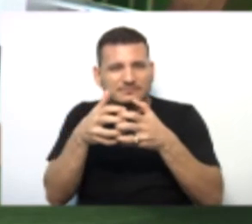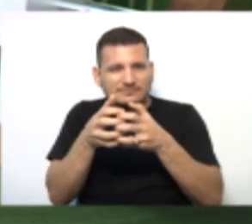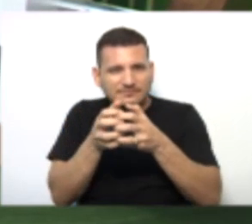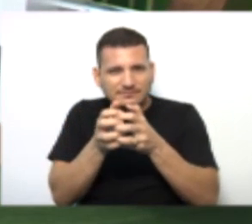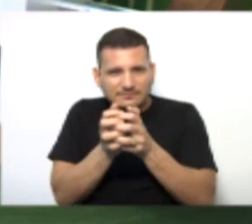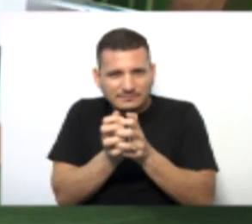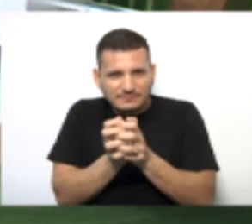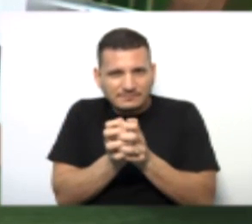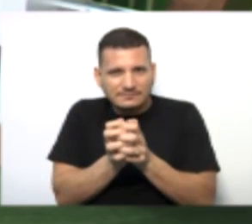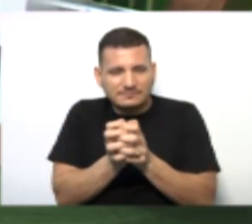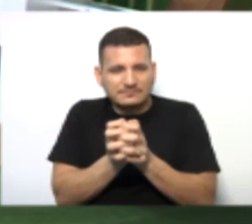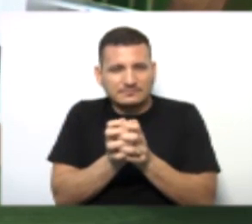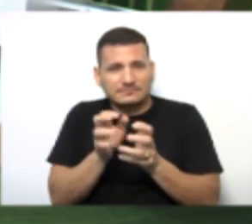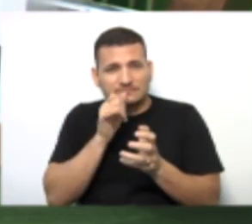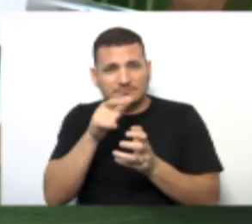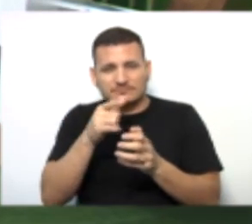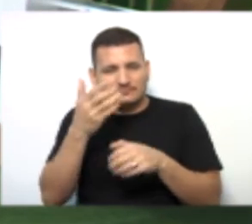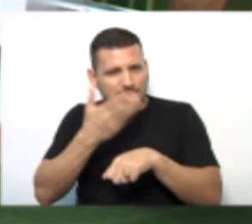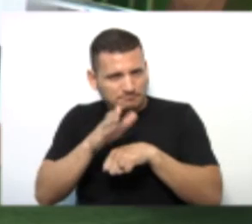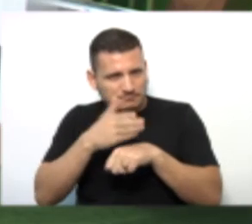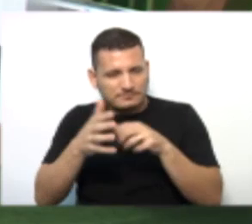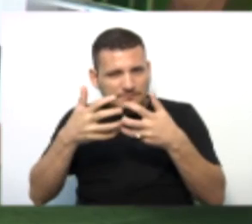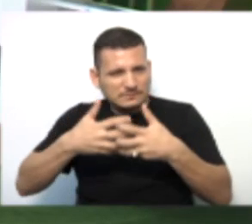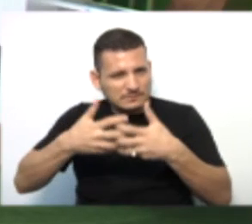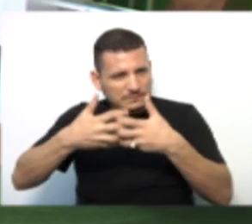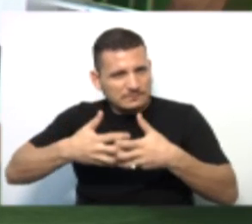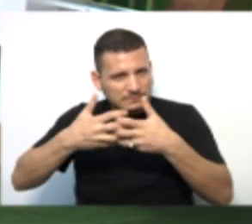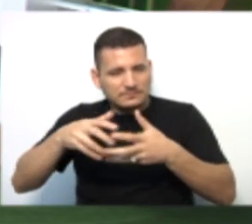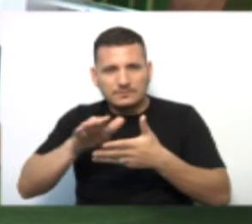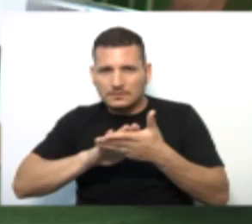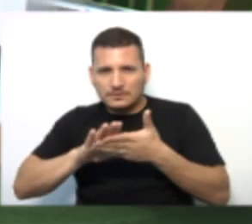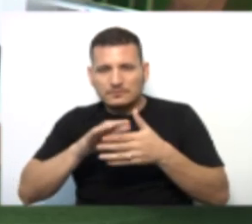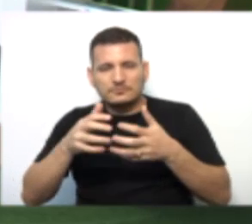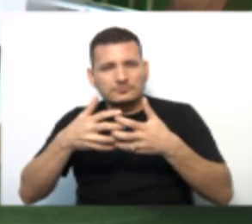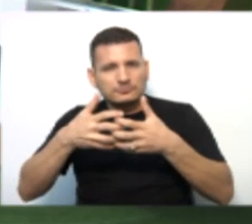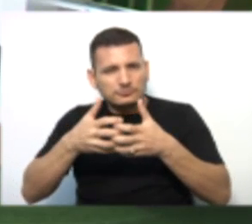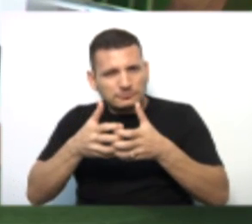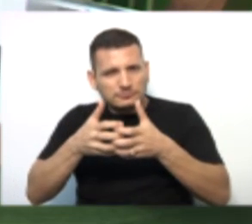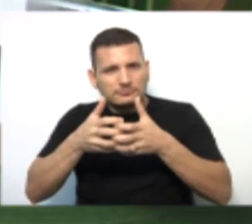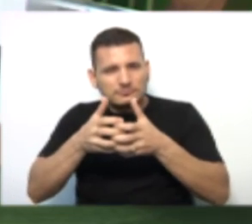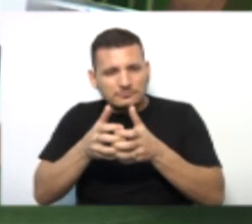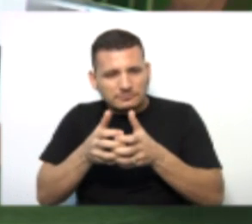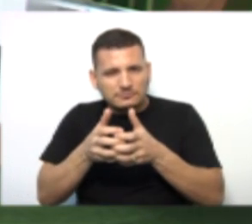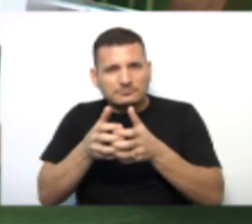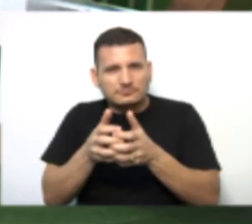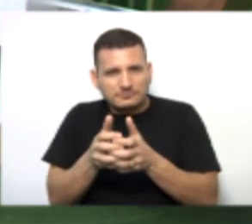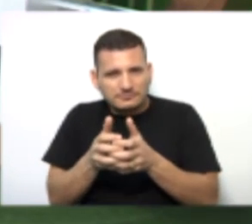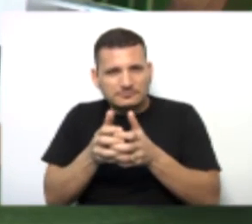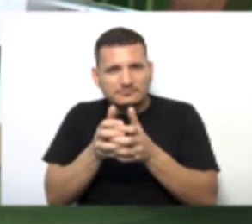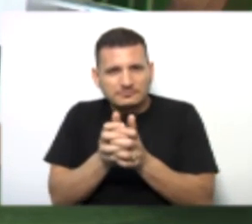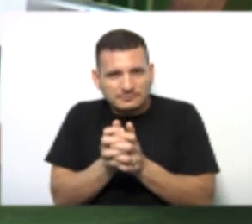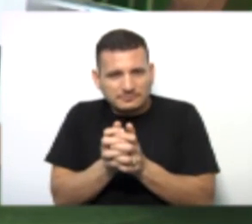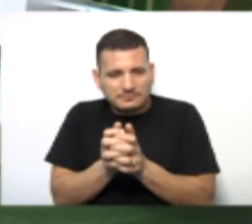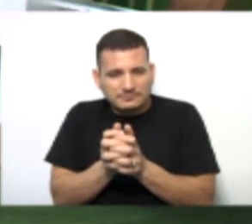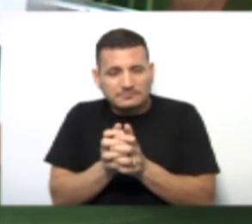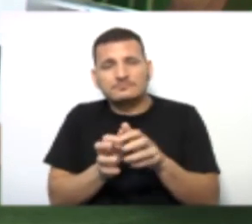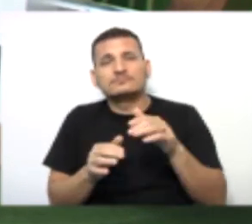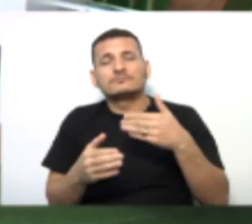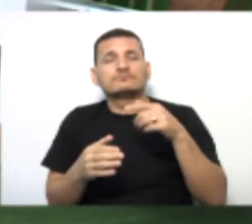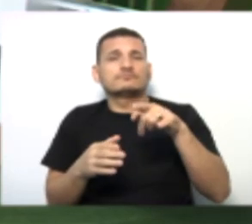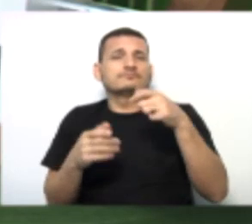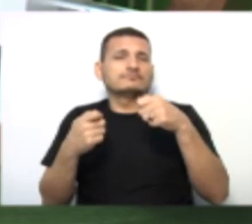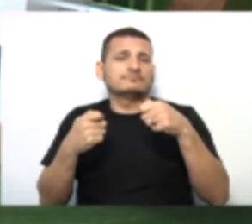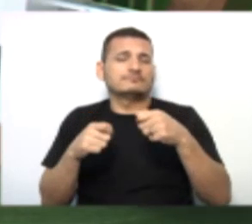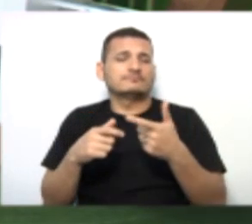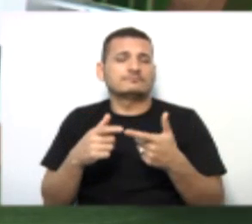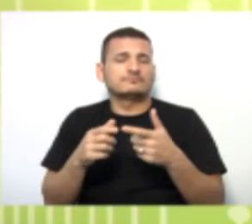verdade? É isso aí. Então, se você não exercita, ele vai atrofiando e vai ficando cada vez menor e menor e menor. Então, o que você precisa